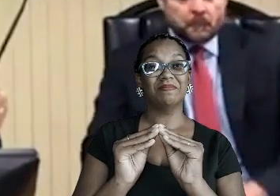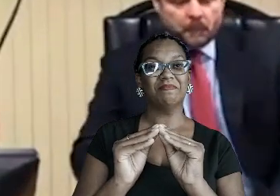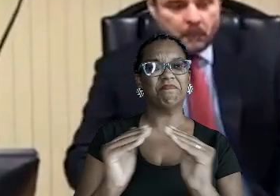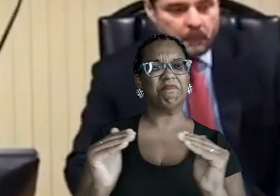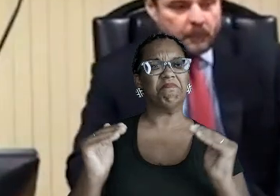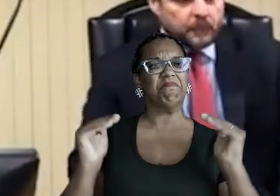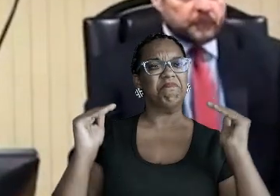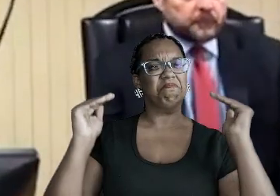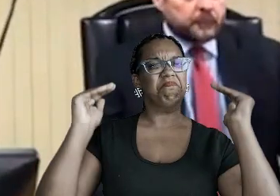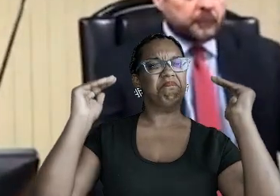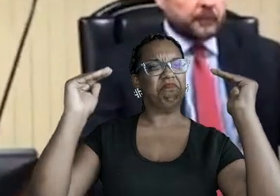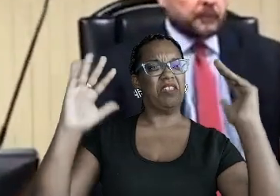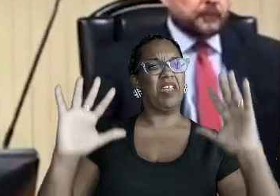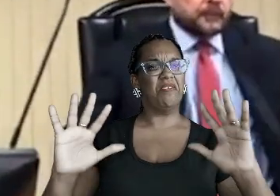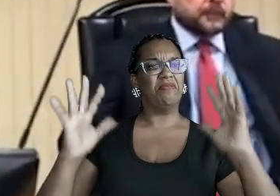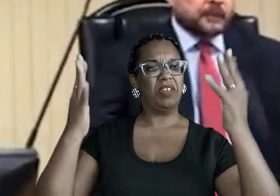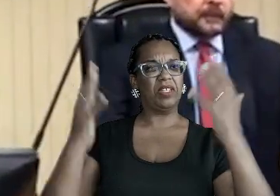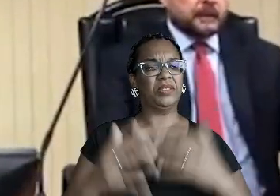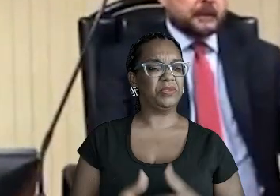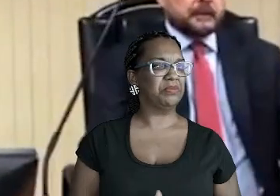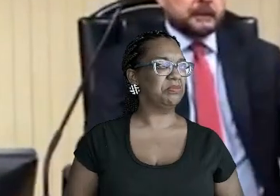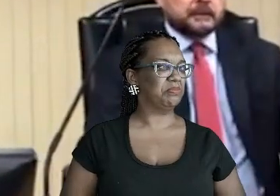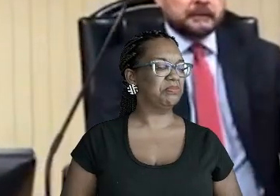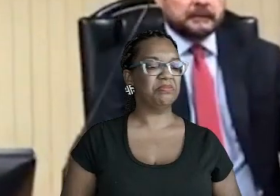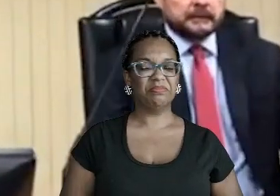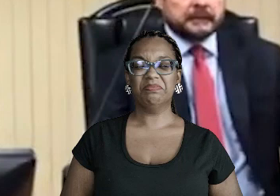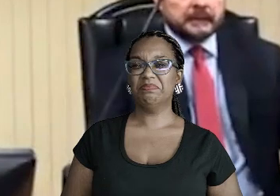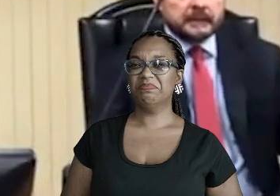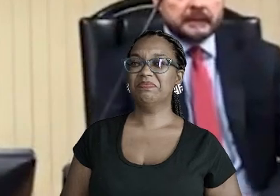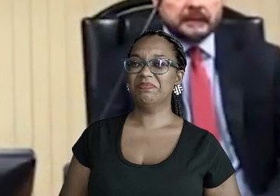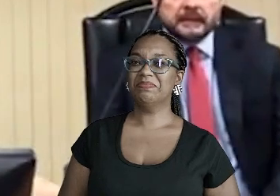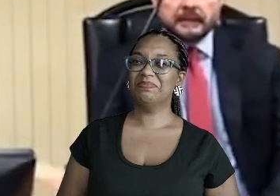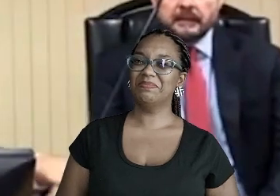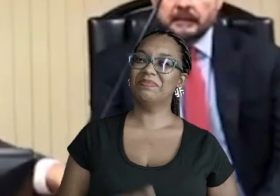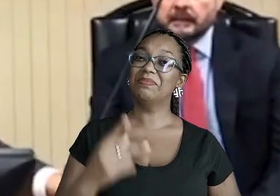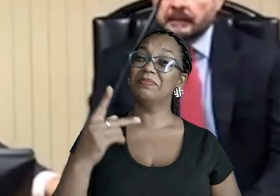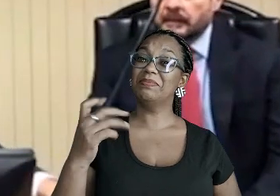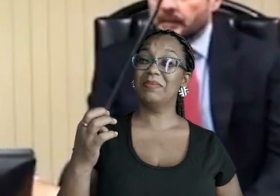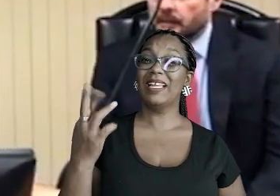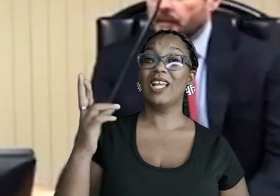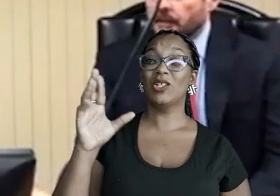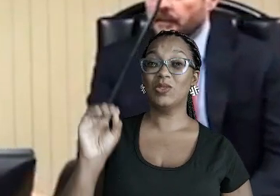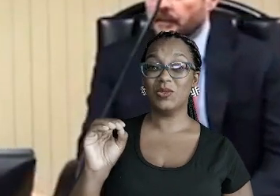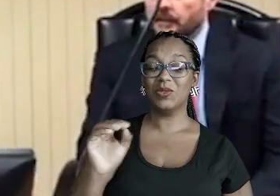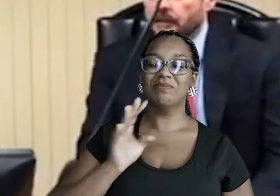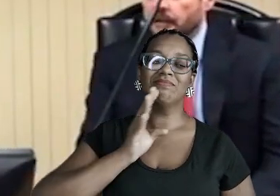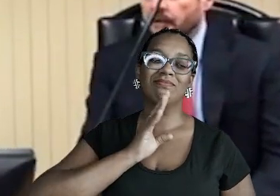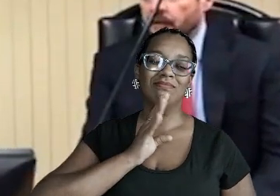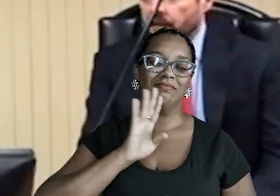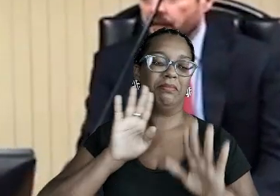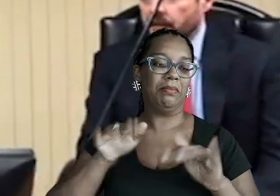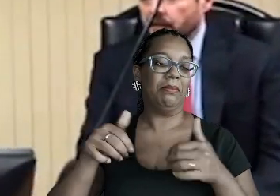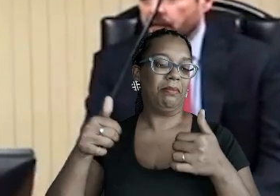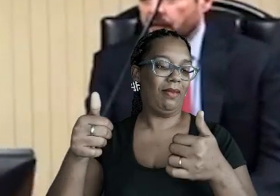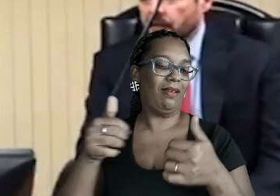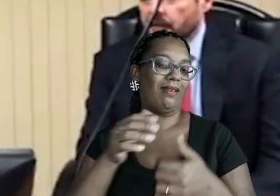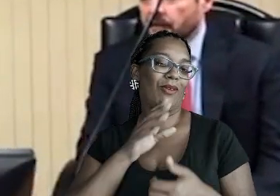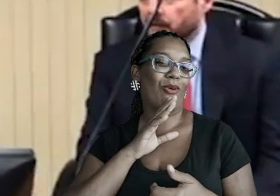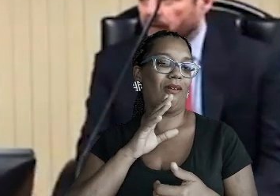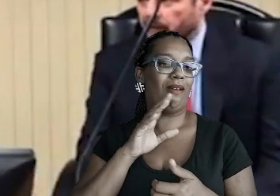digno de um grande evento Nino por João Pedro Nascimento conhece bem